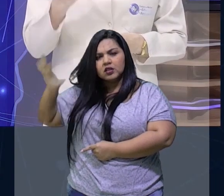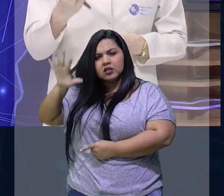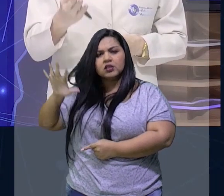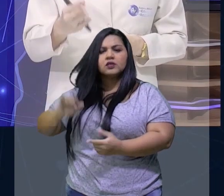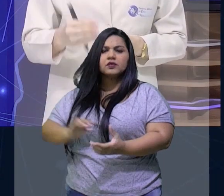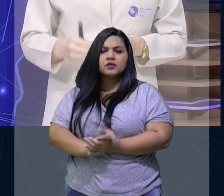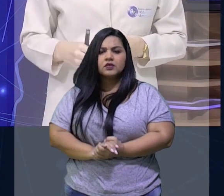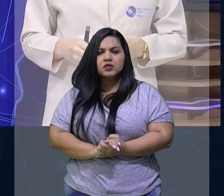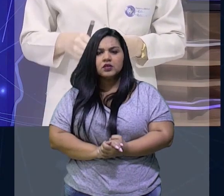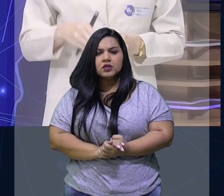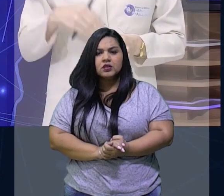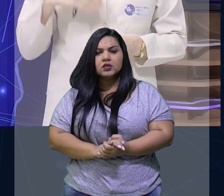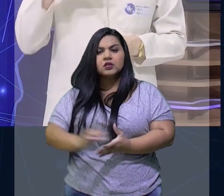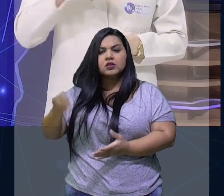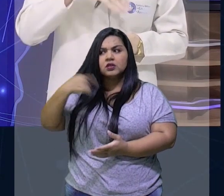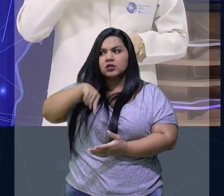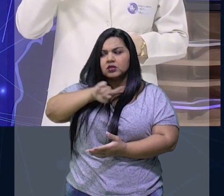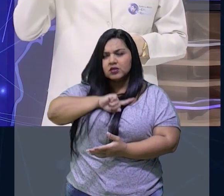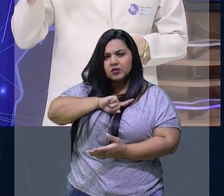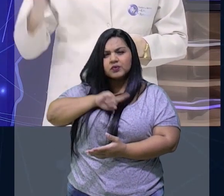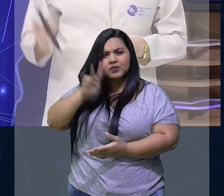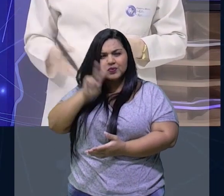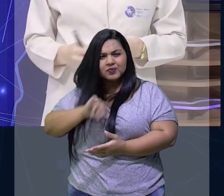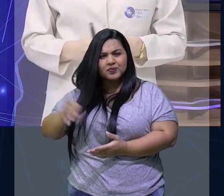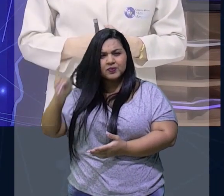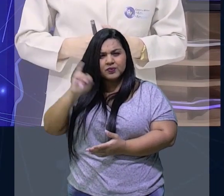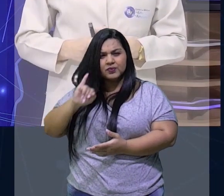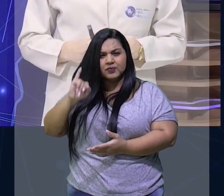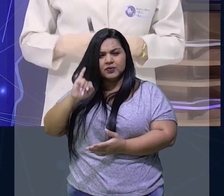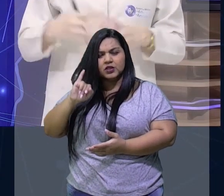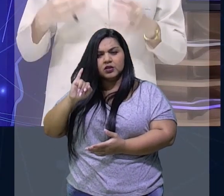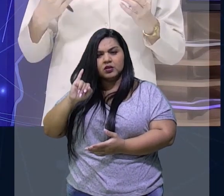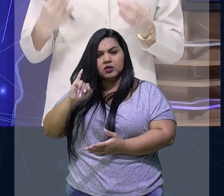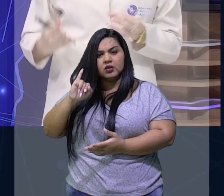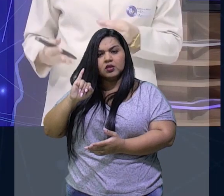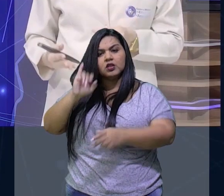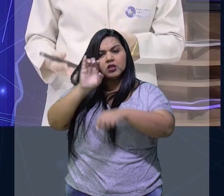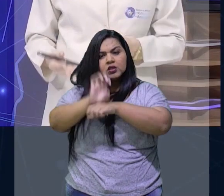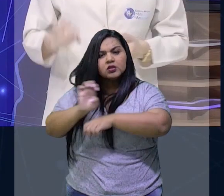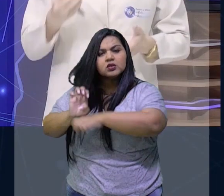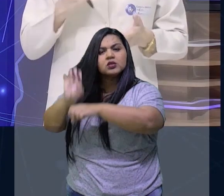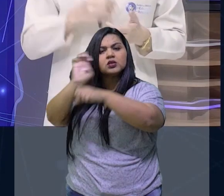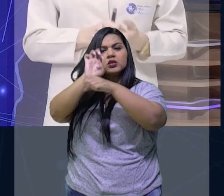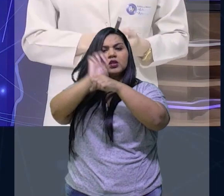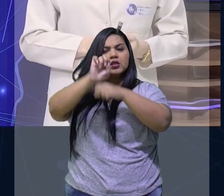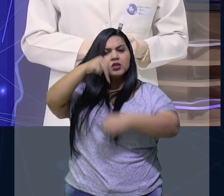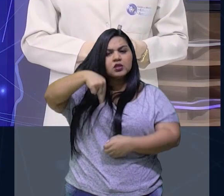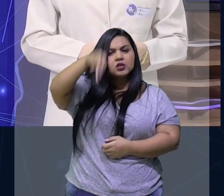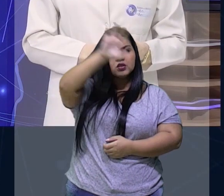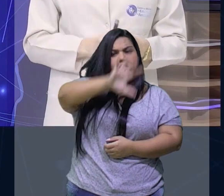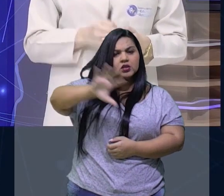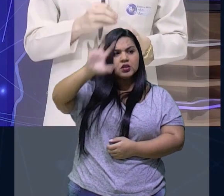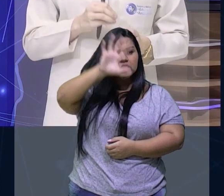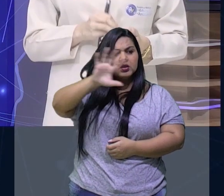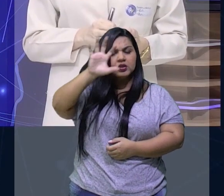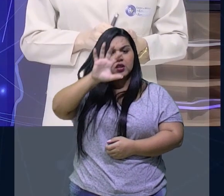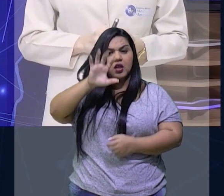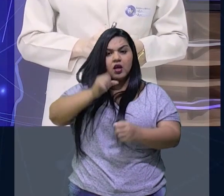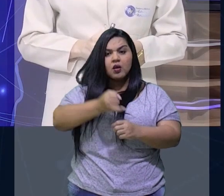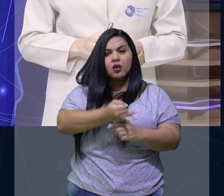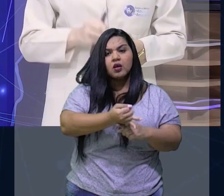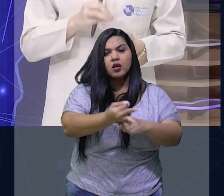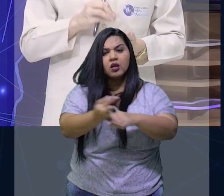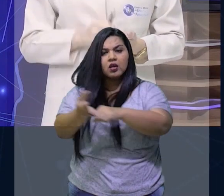mapinha, olha, a região amazônica, né? Os estados da região norte, ali o centro-oeste, essa quantidade